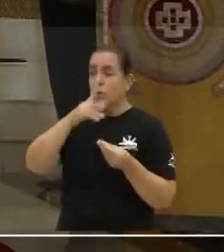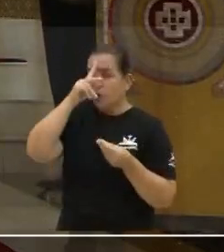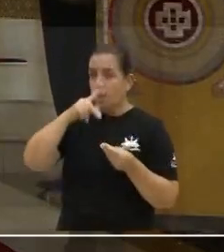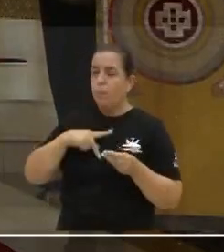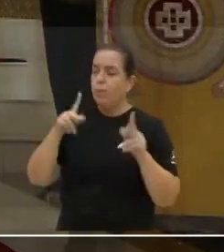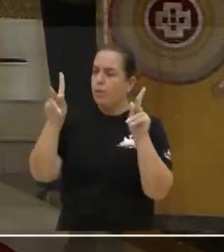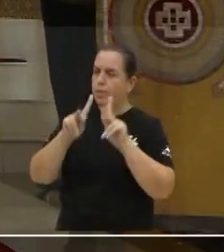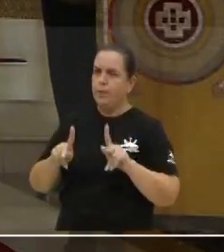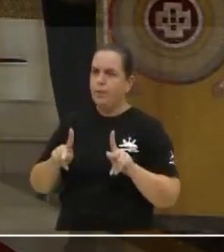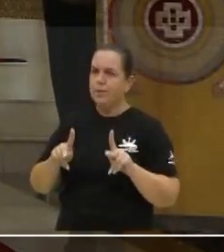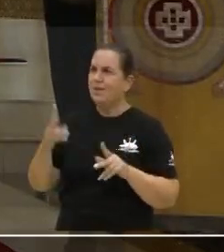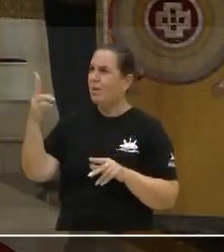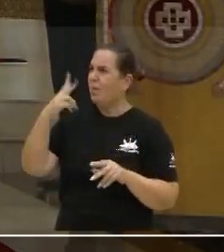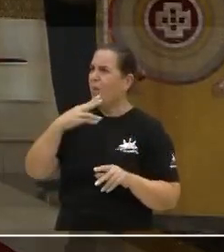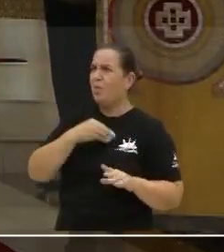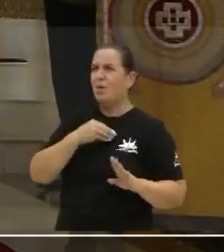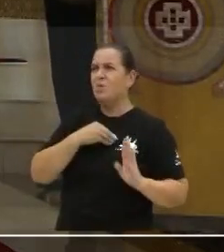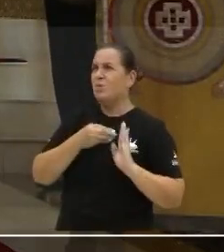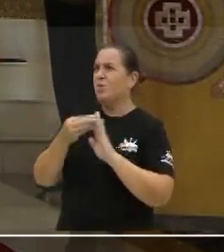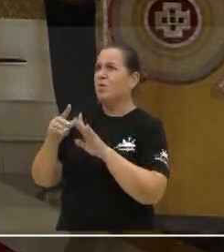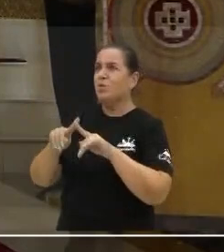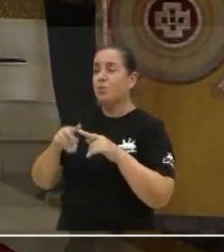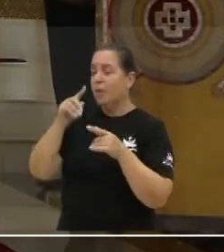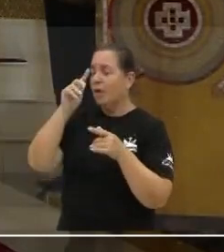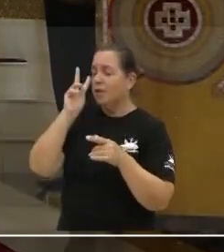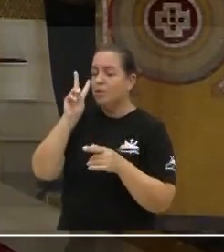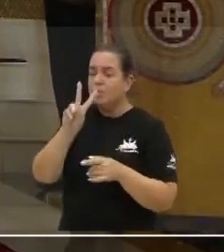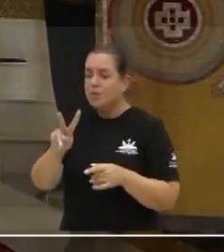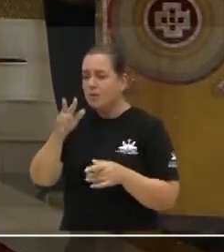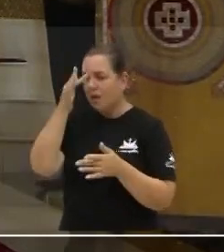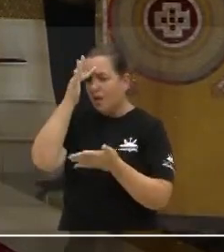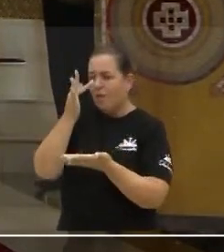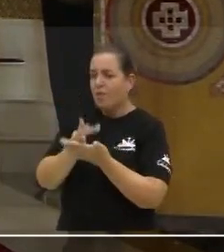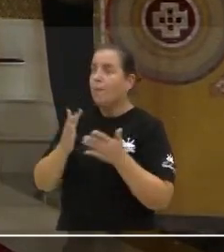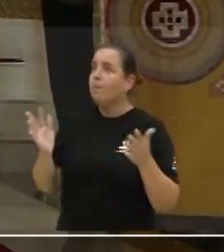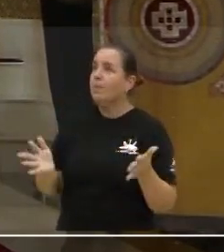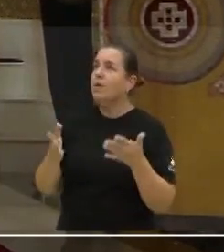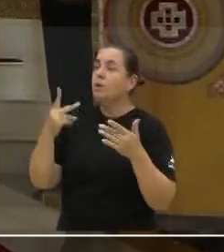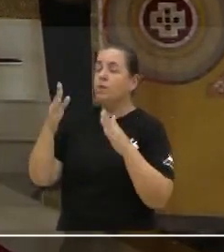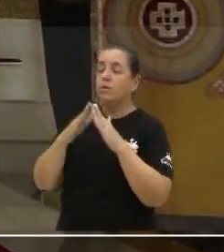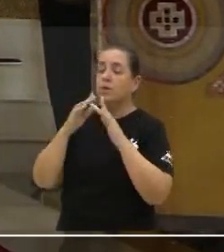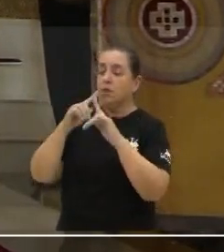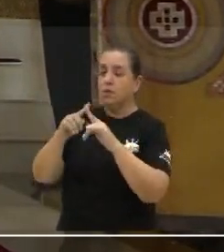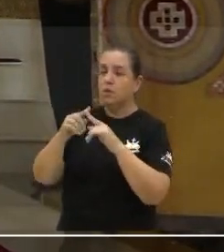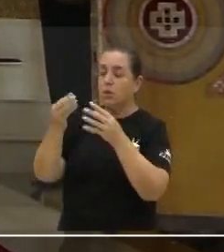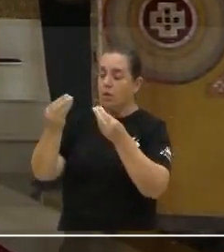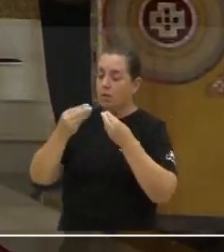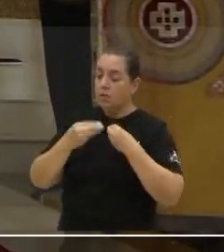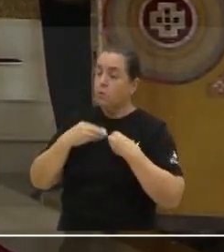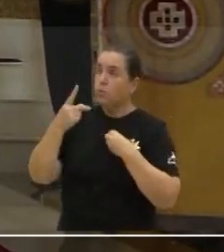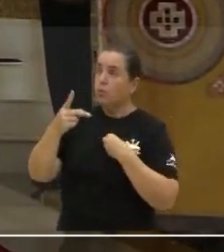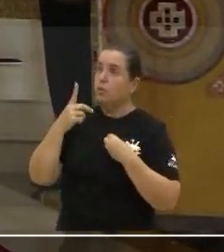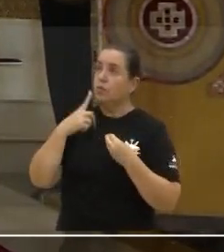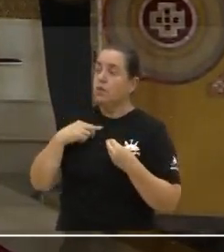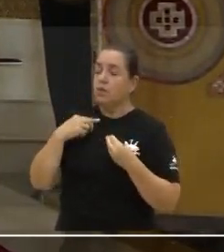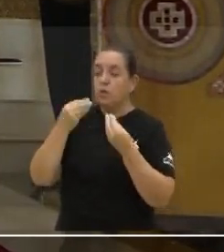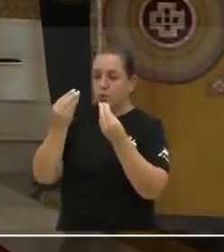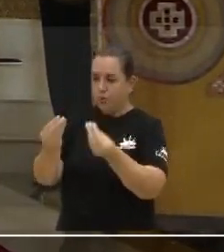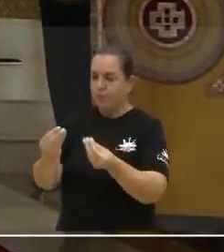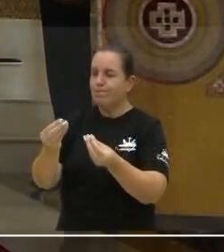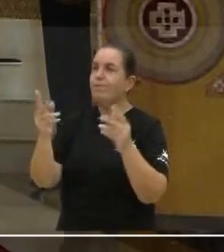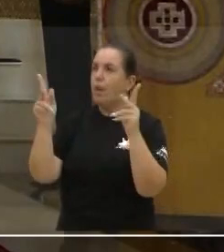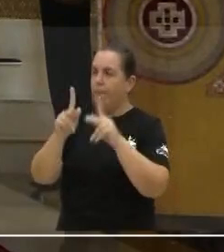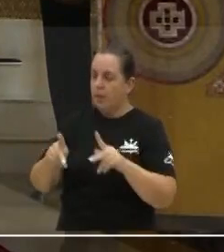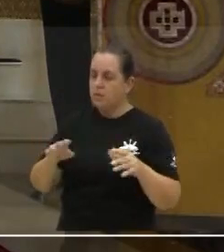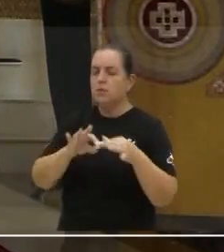paz, eu vos dou a minha paz. Não olheis os nossos pecados, mas a fé que anima a vossa igreja. Dai-lhe segundo o vosso desejo